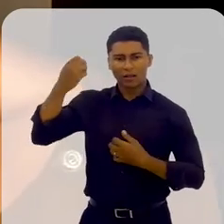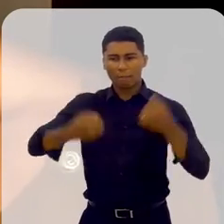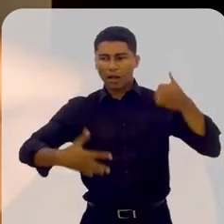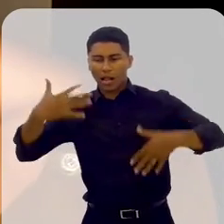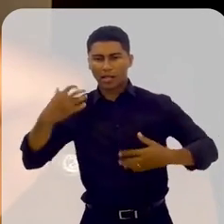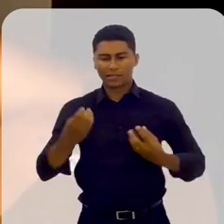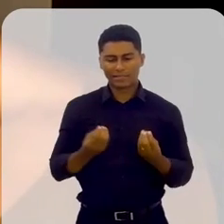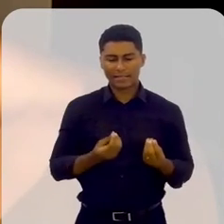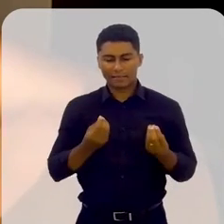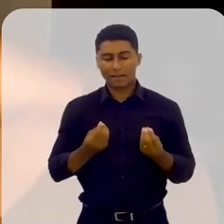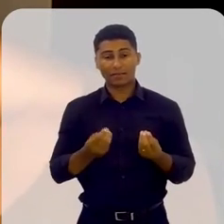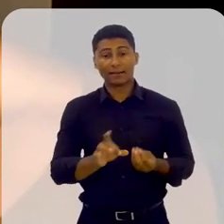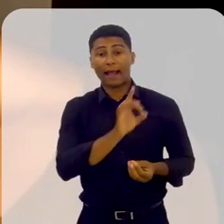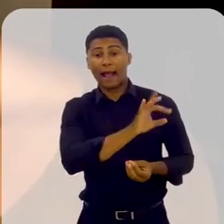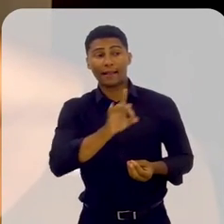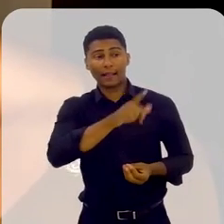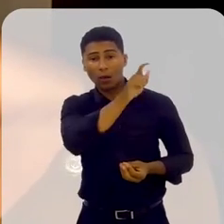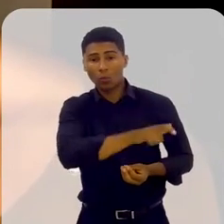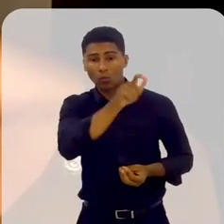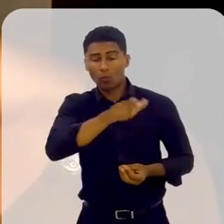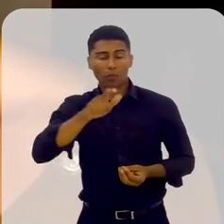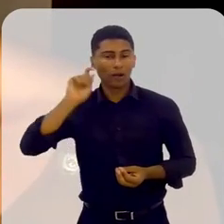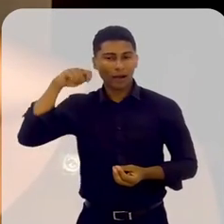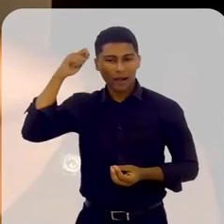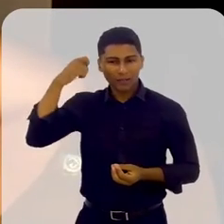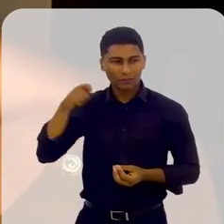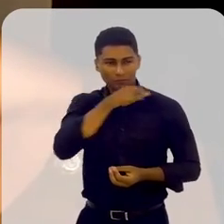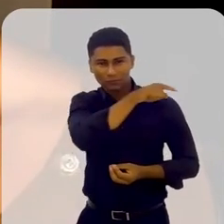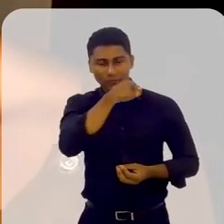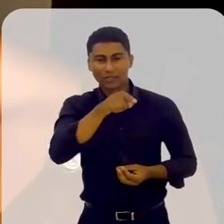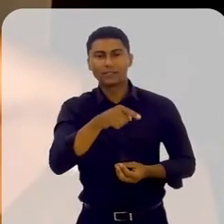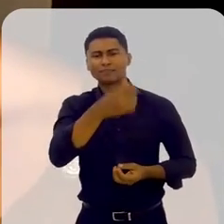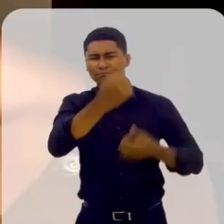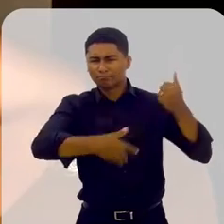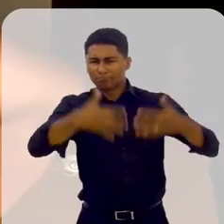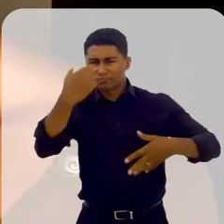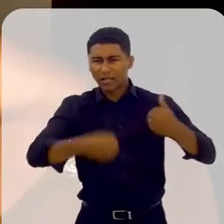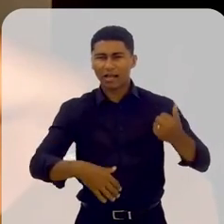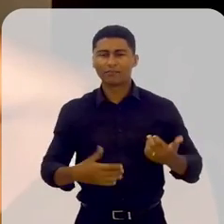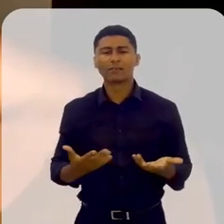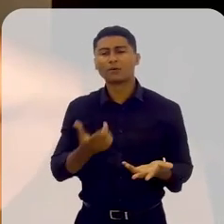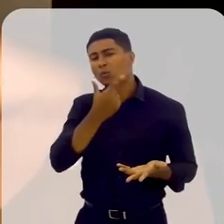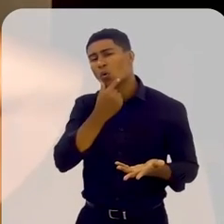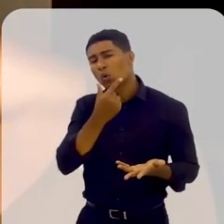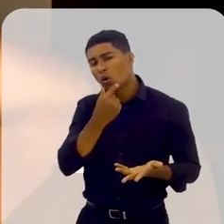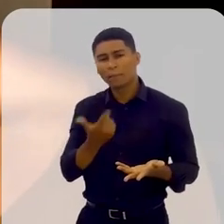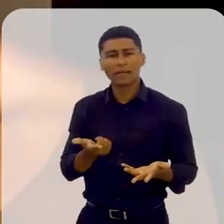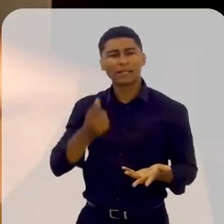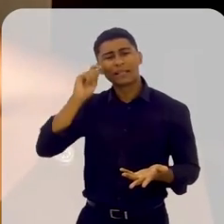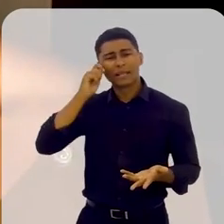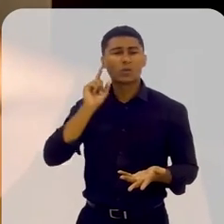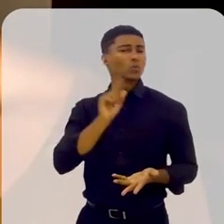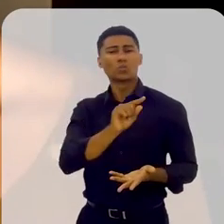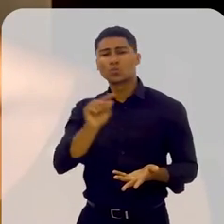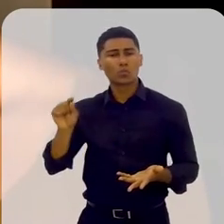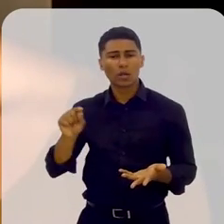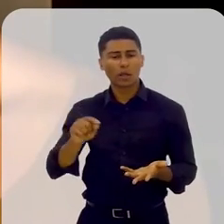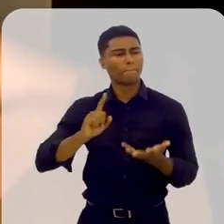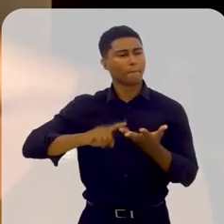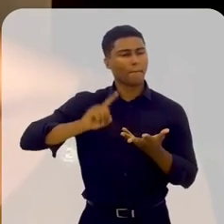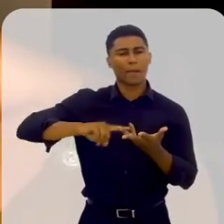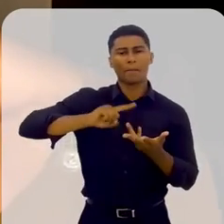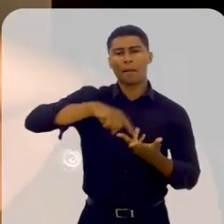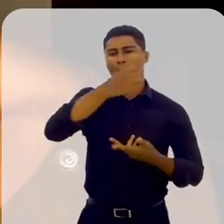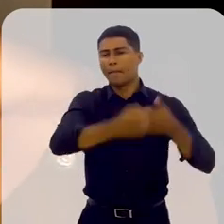sobre, né, cada personagem abordava uma faceta do que uma faceta possível do que é ser um homem negro